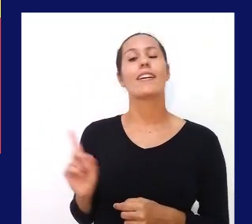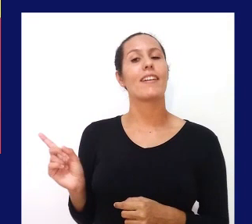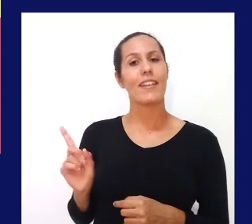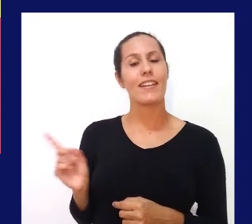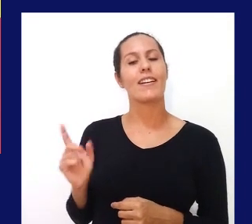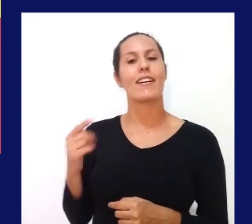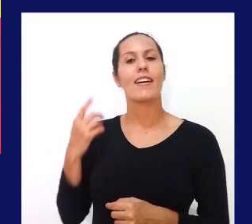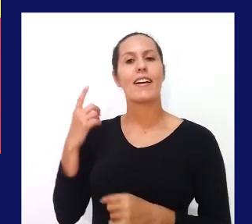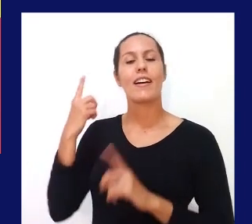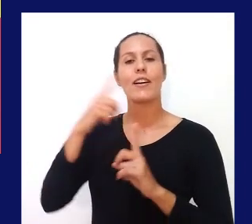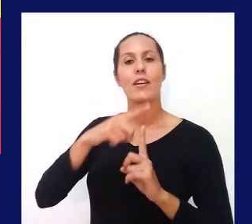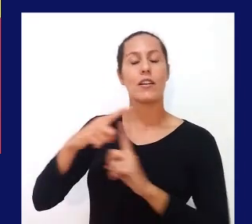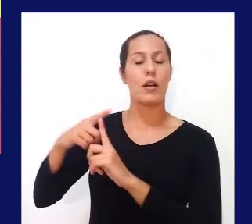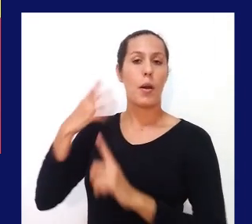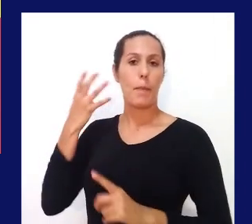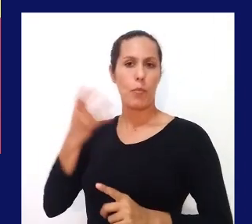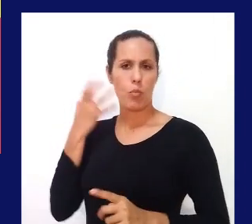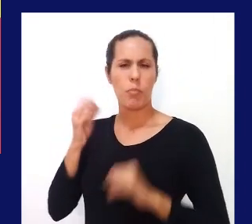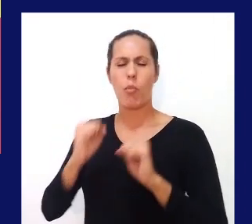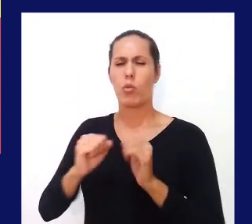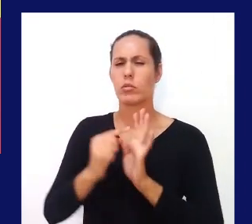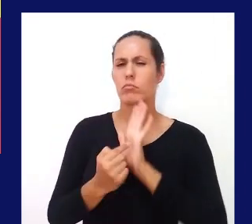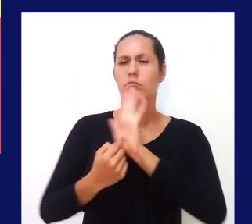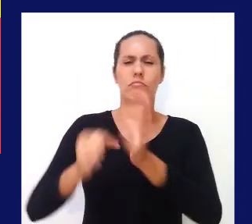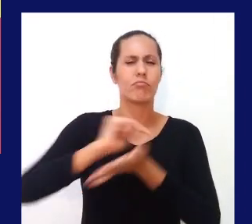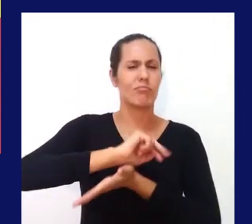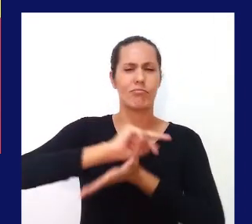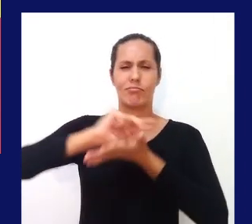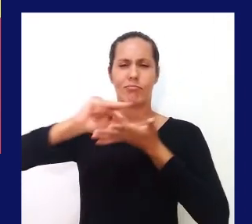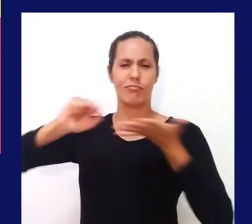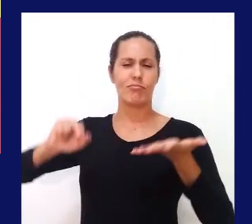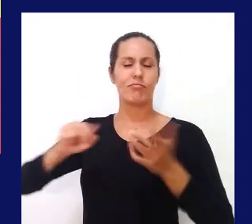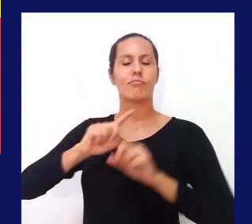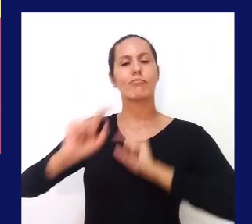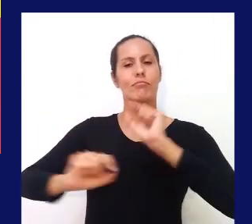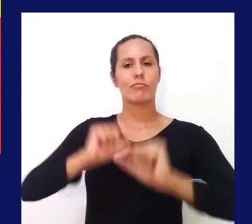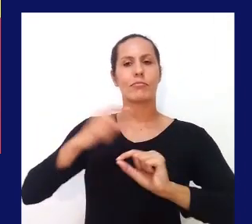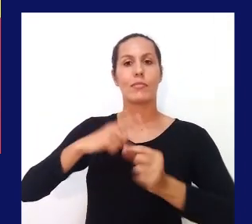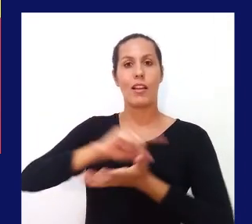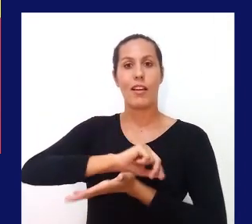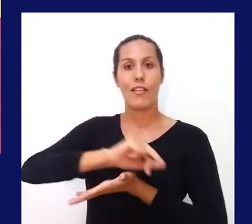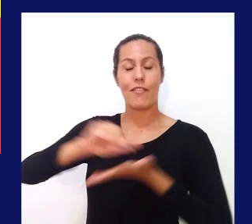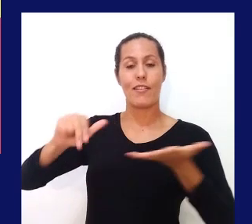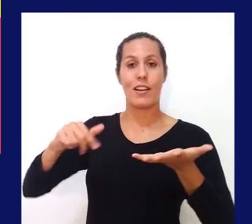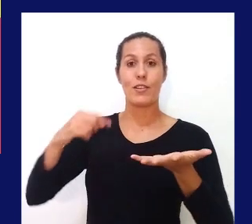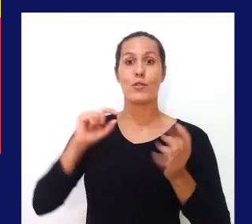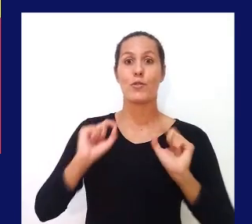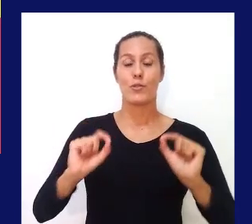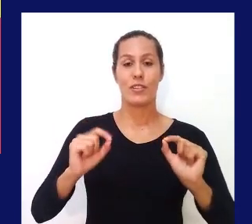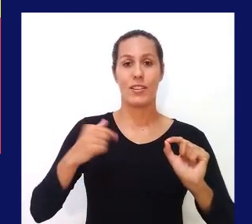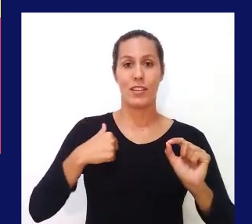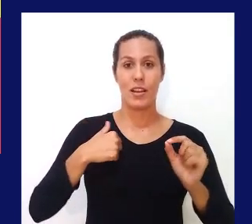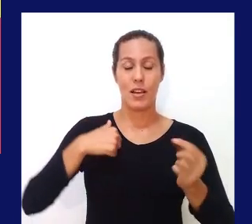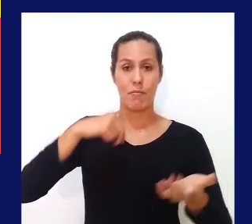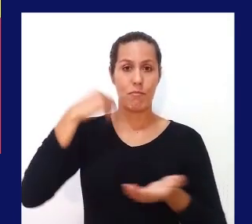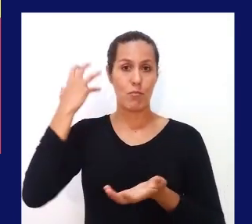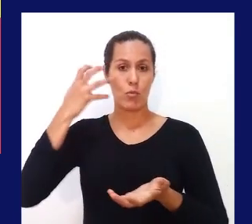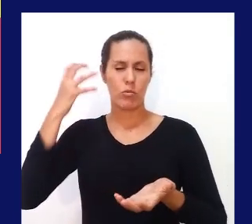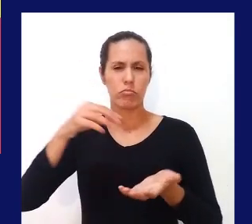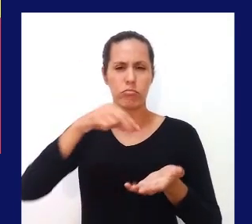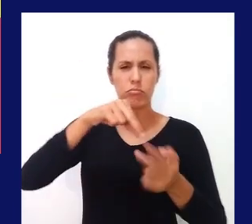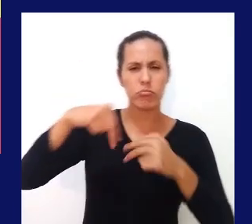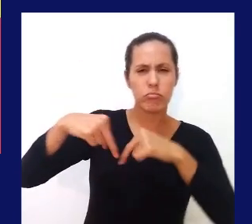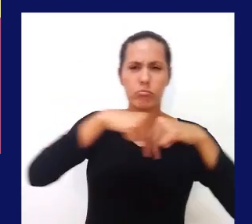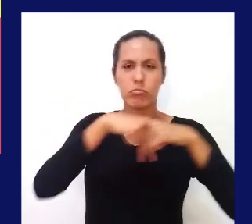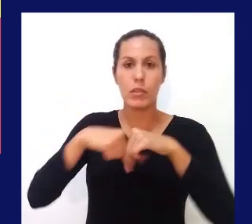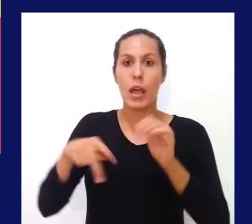É um estilo musical que ele pode ser apresentado de diversas formas, né? Além de que tem vários compassos nas suas músicas, porém